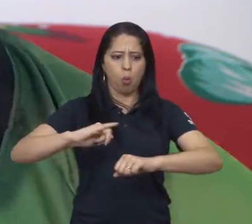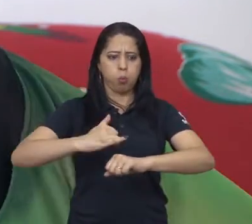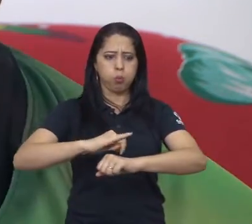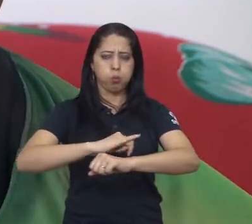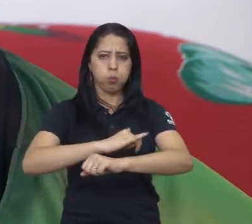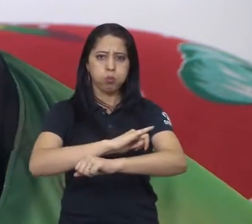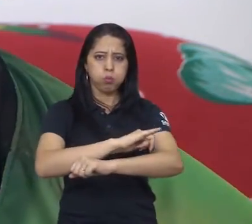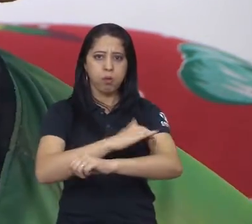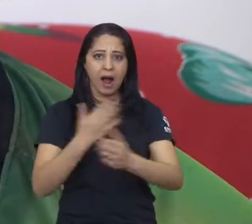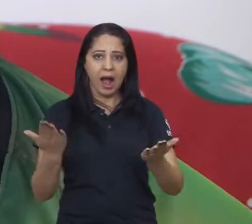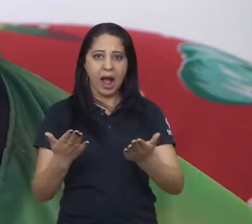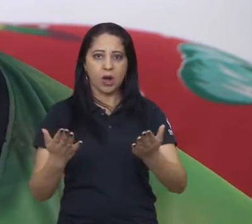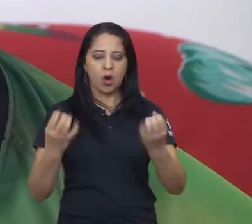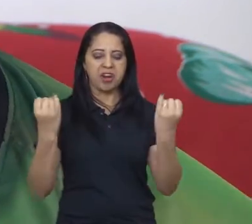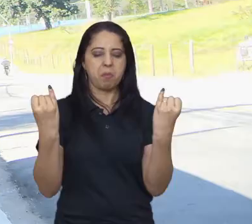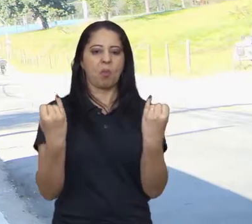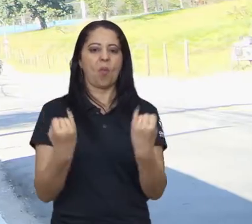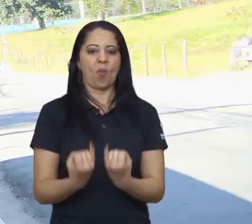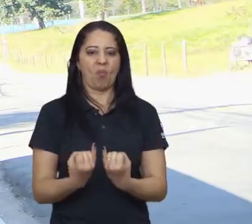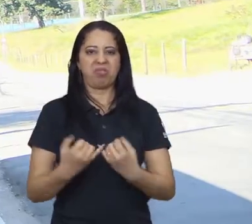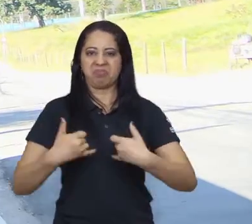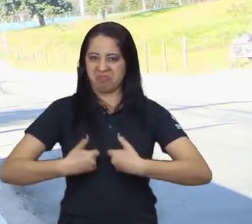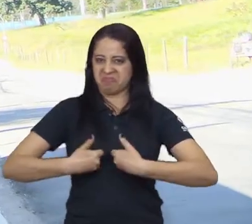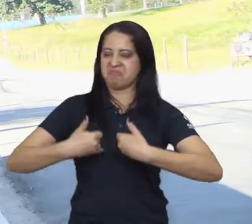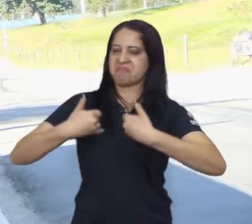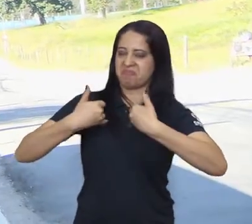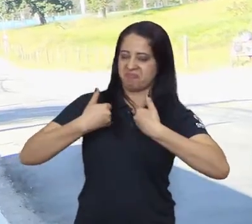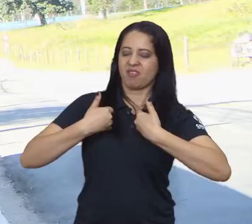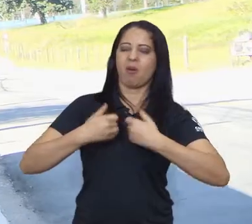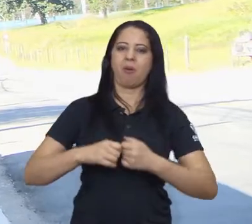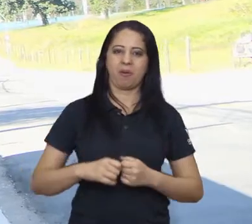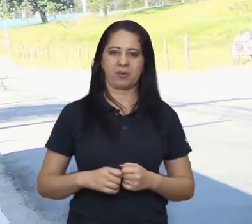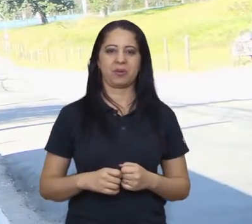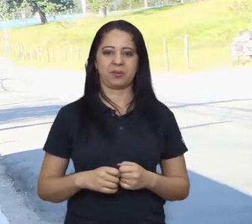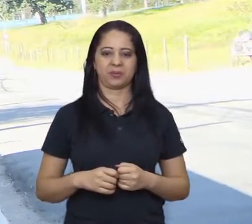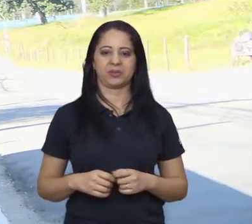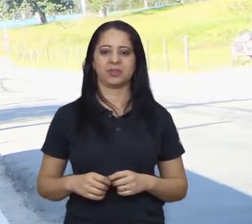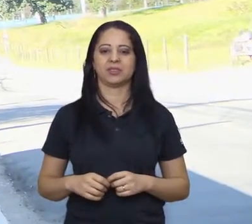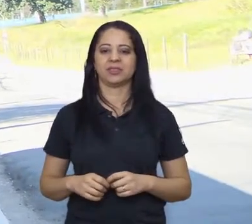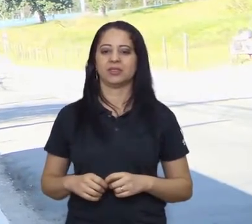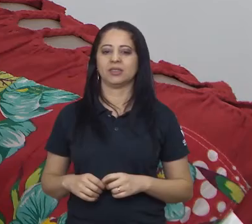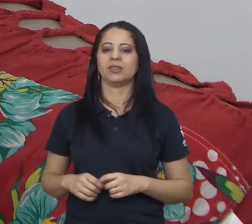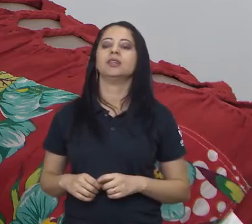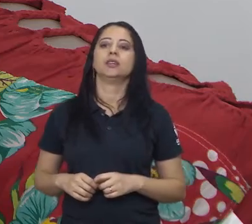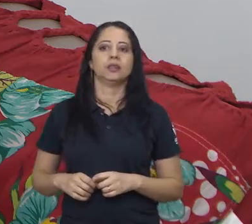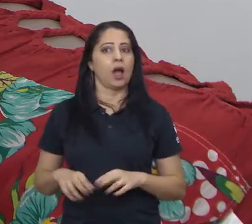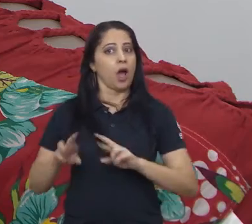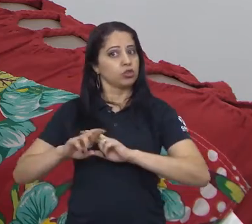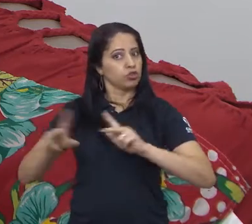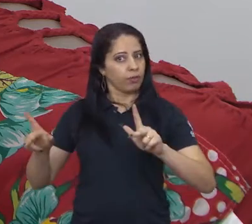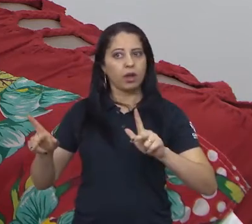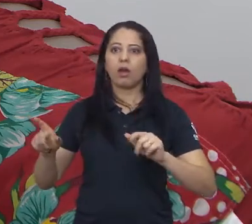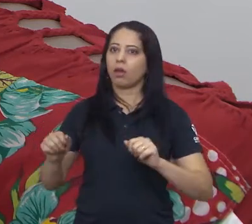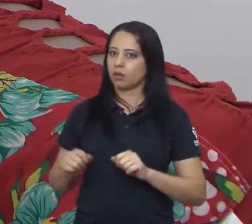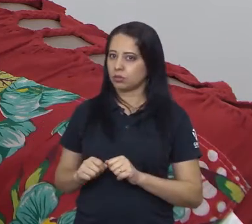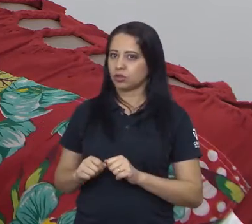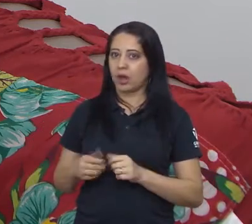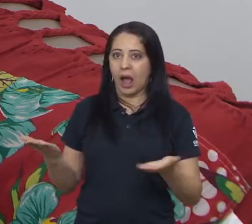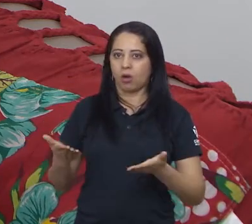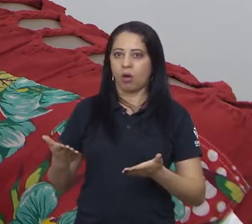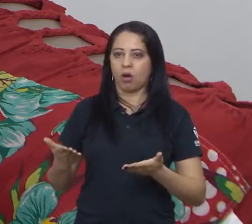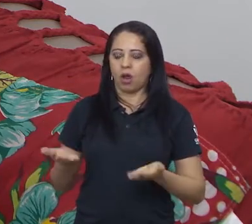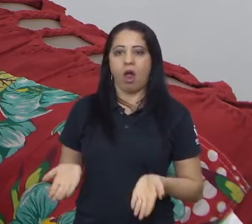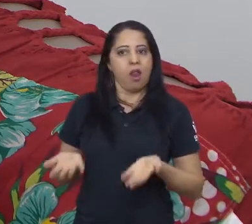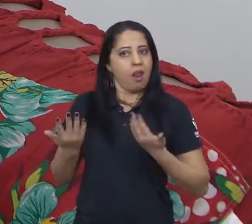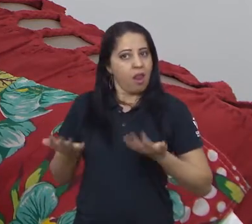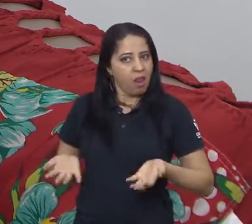menos conta todo orgulhoso as vantagens que os novos hábitos proporcionam é completamente diferente né que você fica mais leve